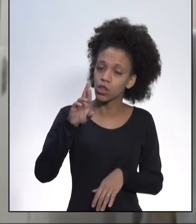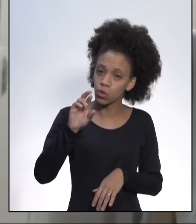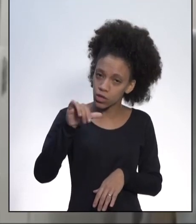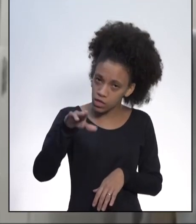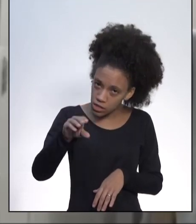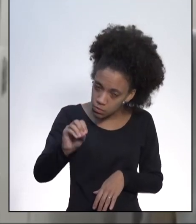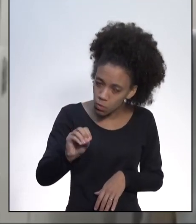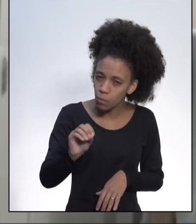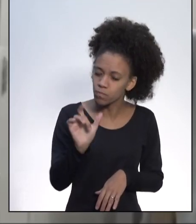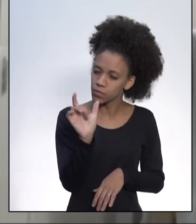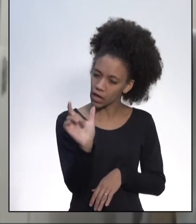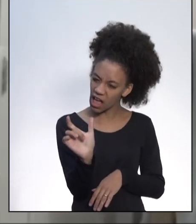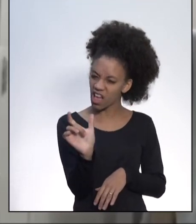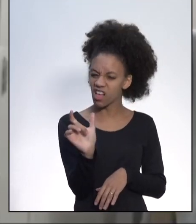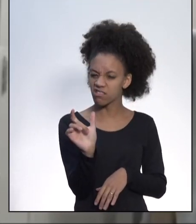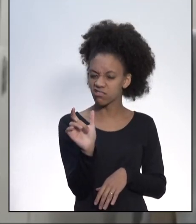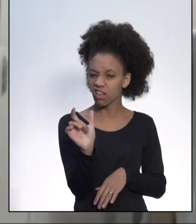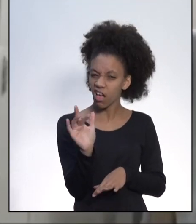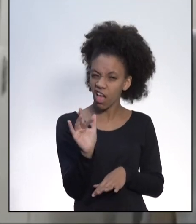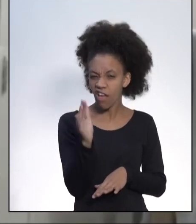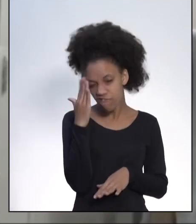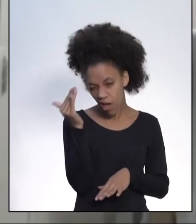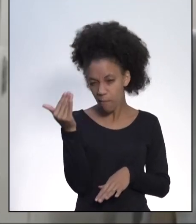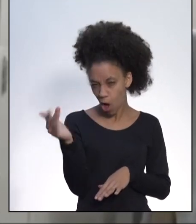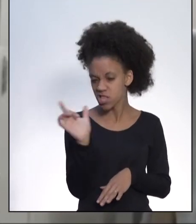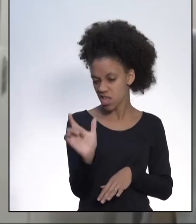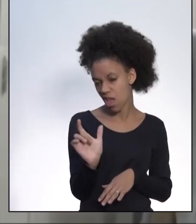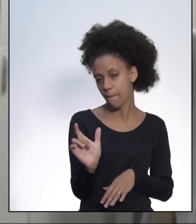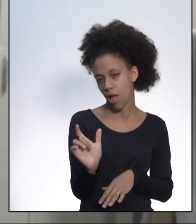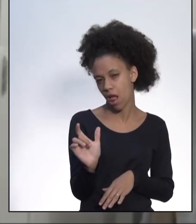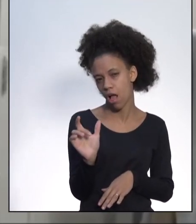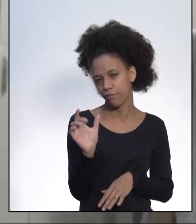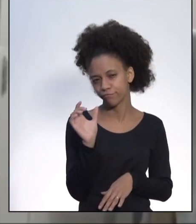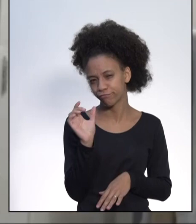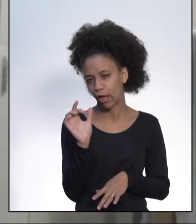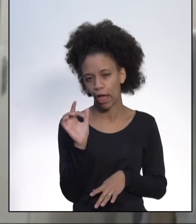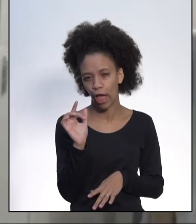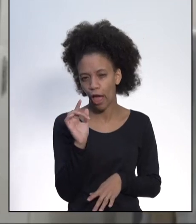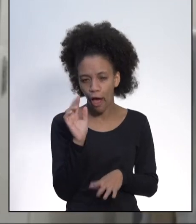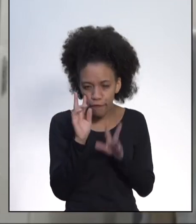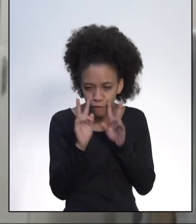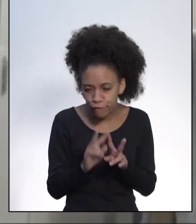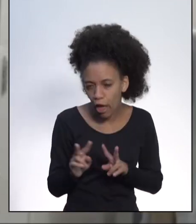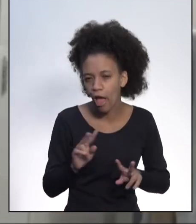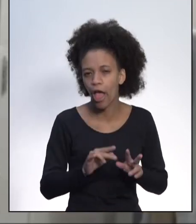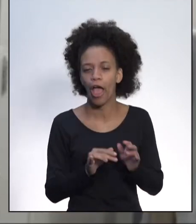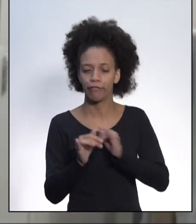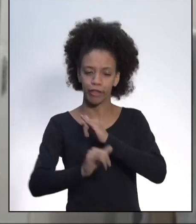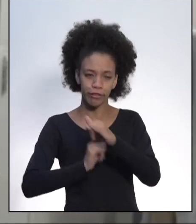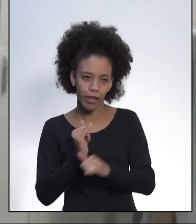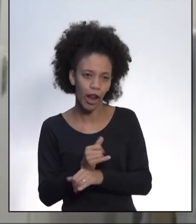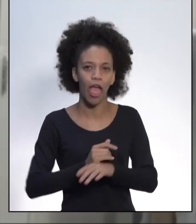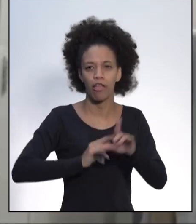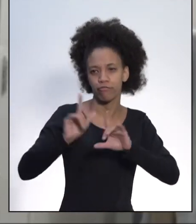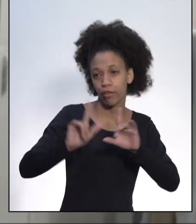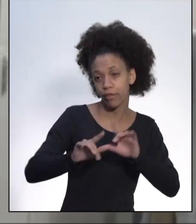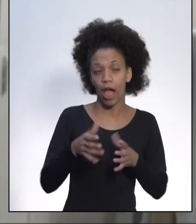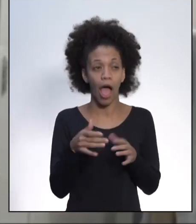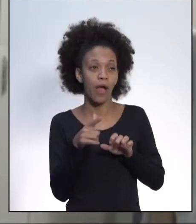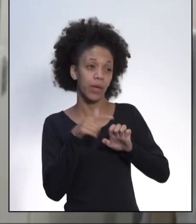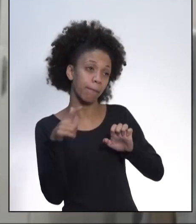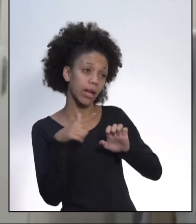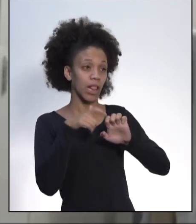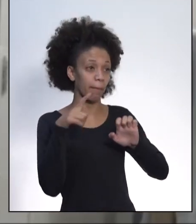que está meio na modinha, né? A gente ouve em diversos canais, principalmente na internet: poxa, eu quero empreender, quero